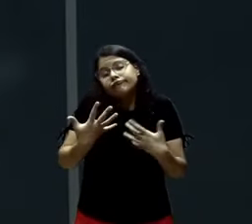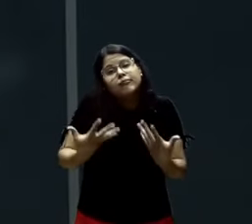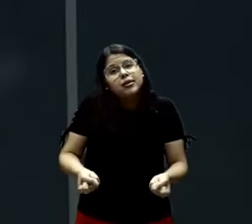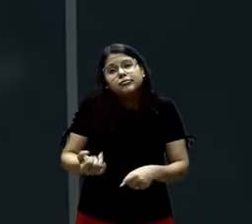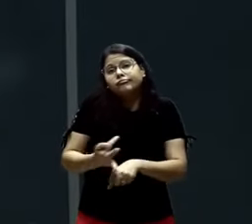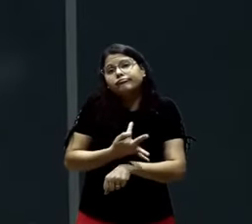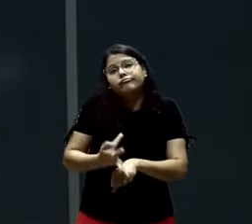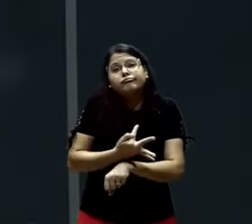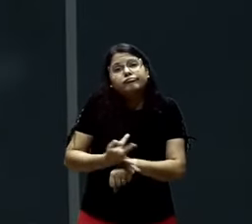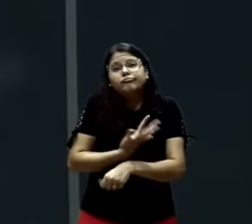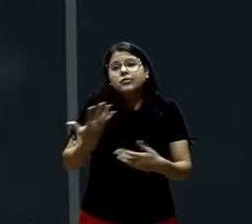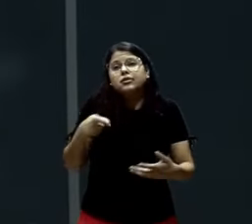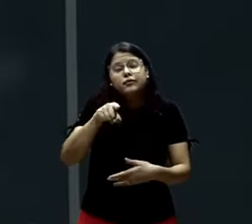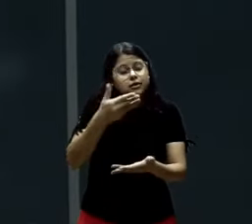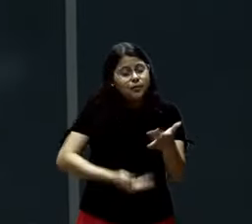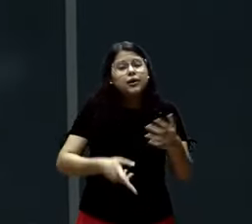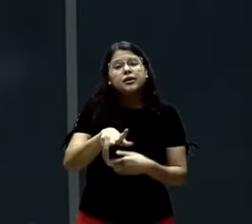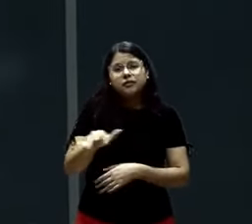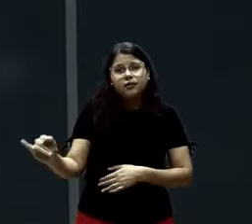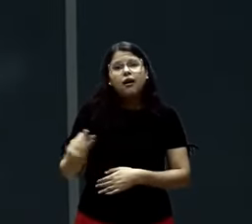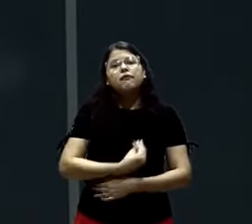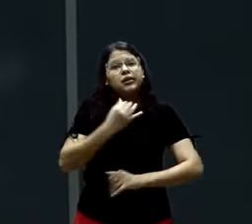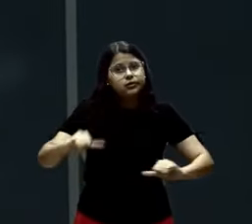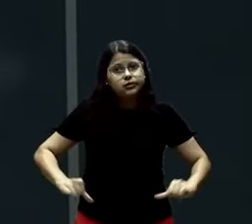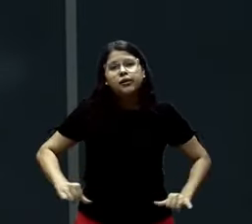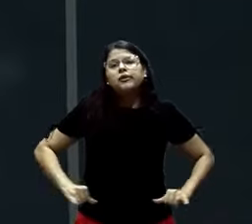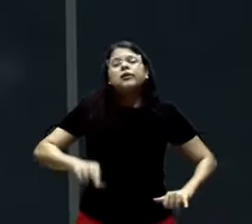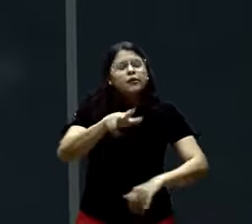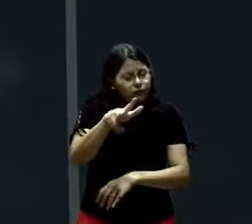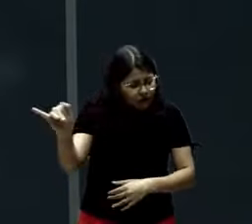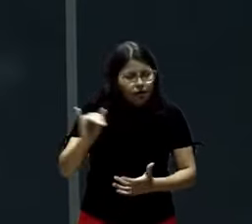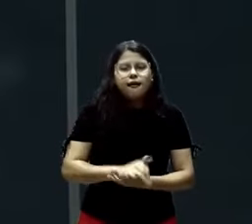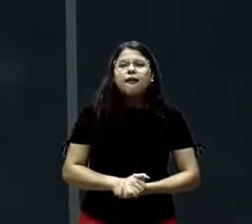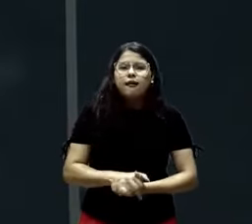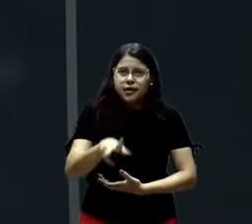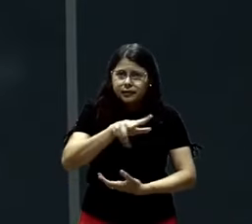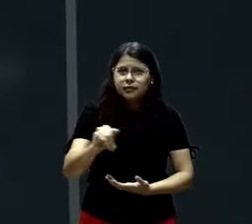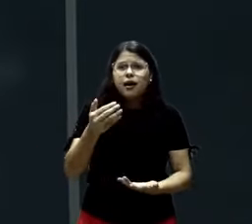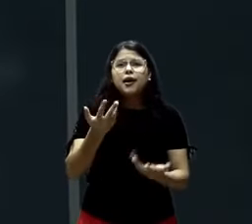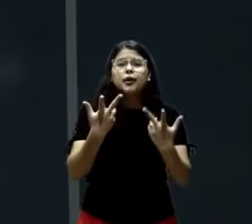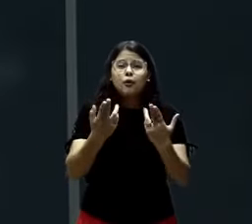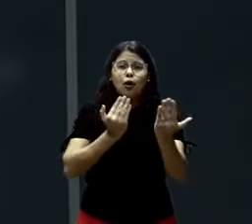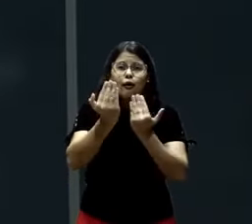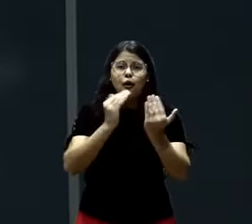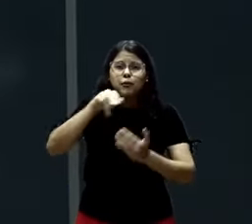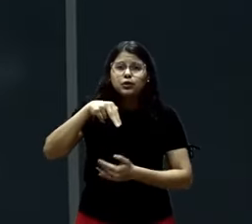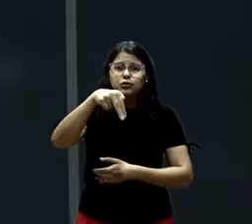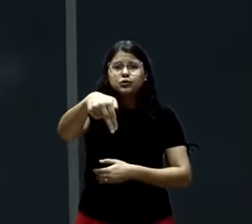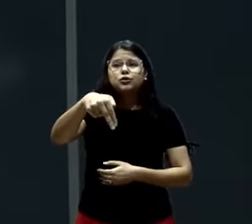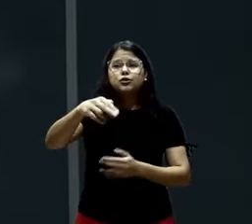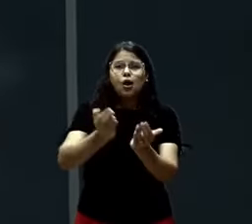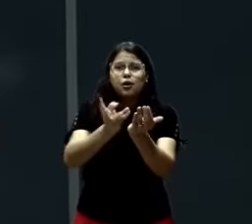Se prepare para perder, se prepare para sofrer, se prepare para ser jogado no mar, se prepare para ser comido de